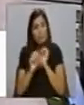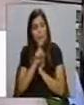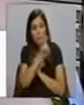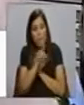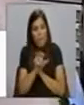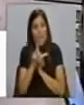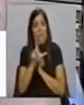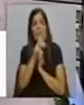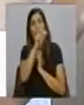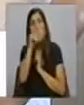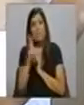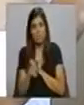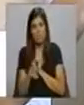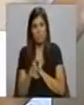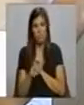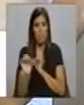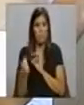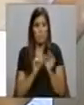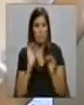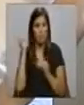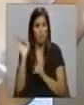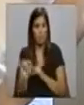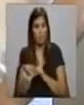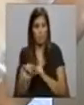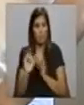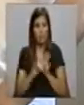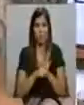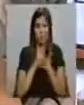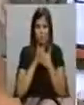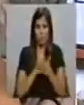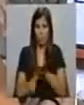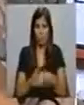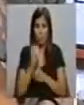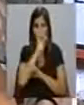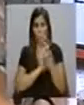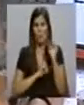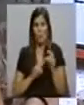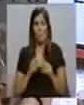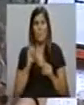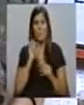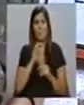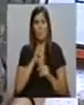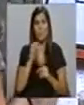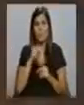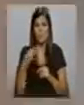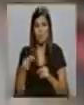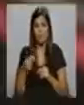que estão aqui a construir o futuro deles. O projeto foi financiado pela Comissão Europeia em 3 milhões de euros para que o